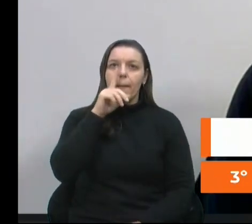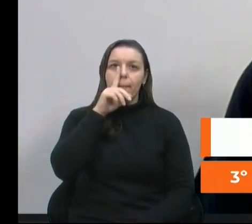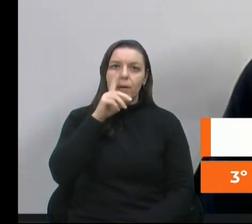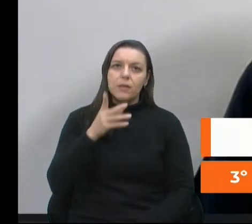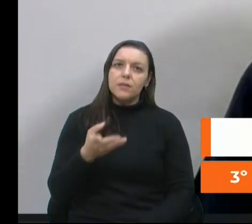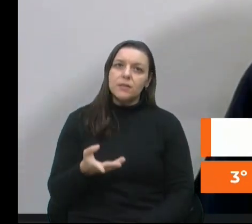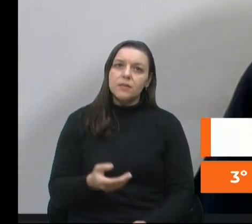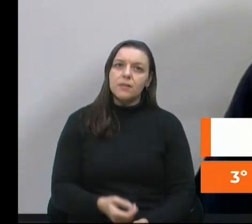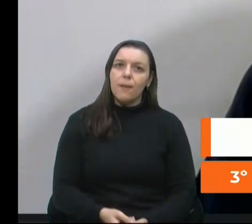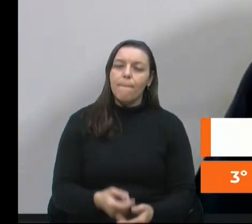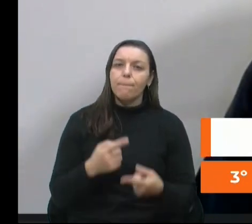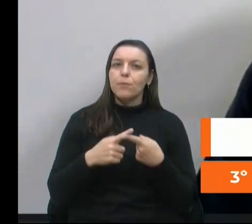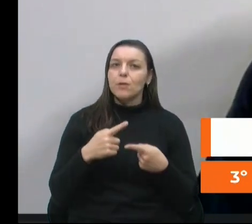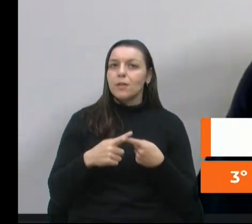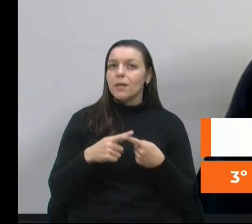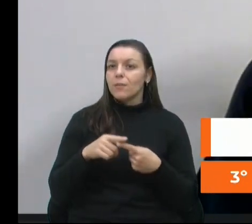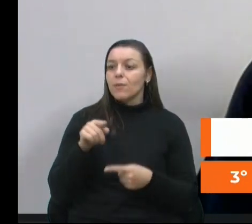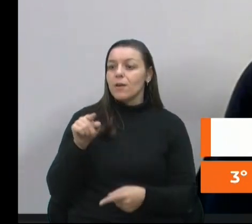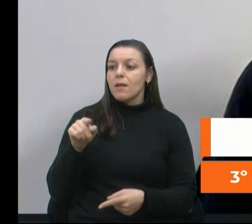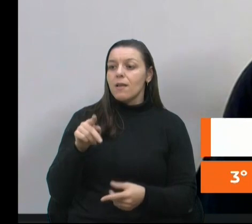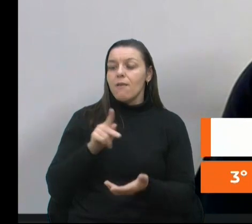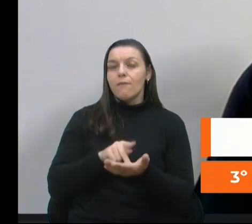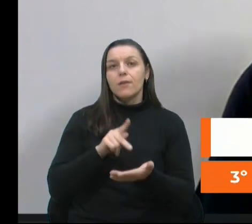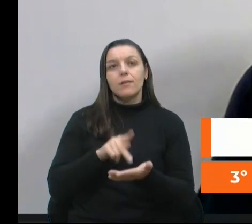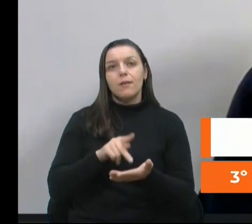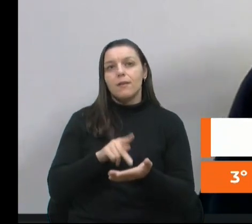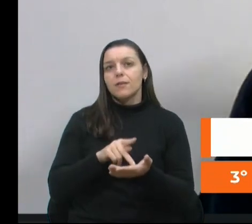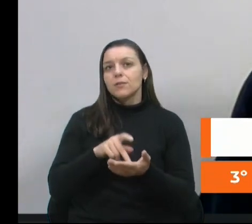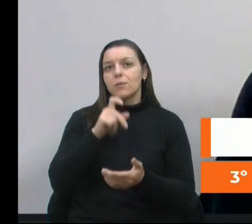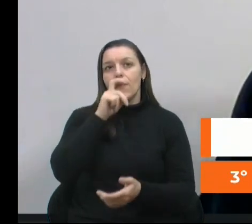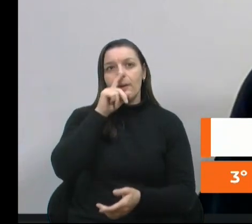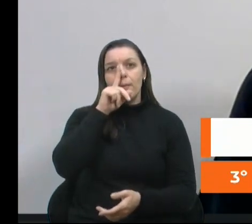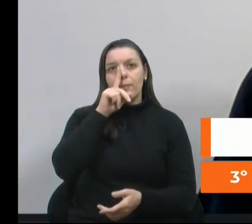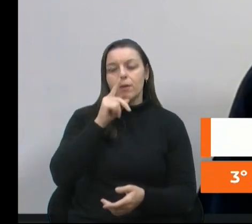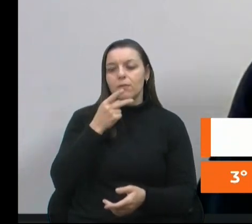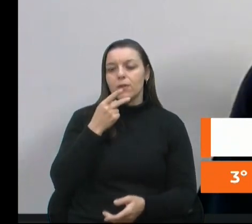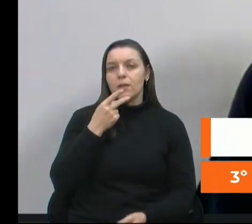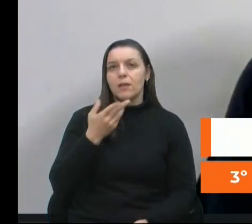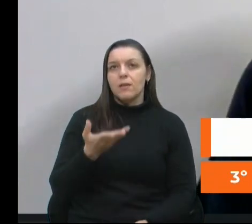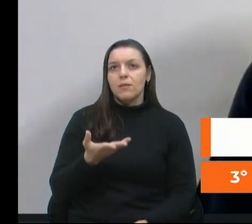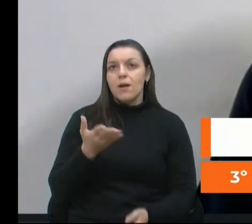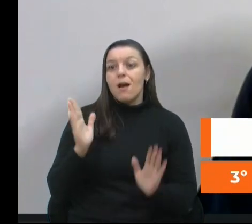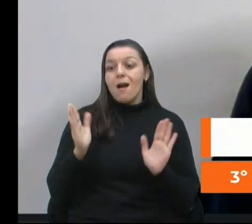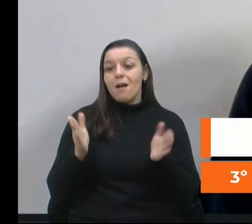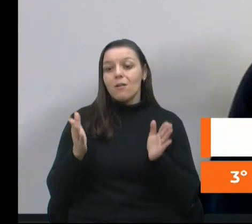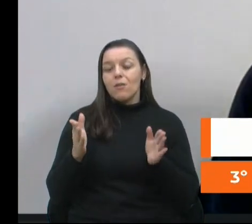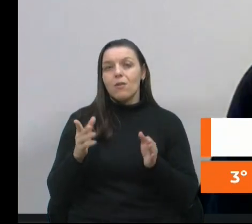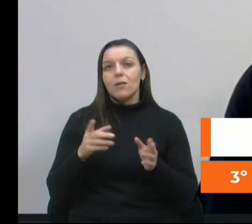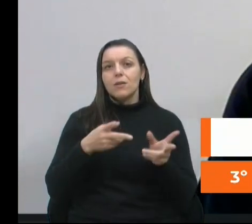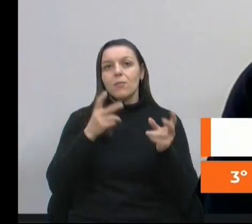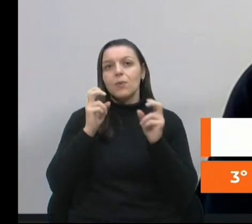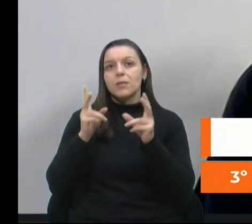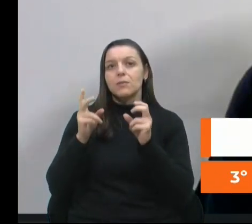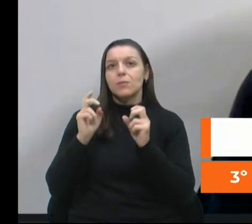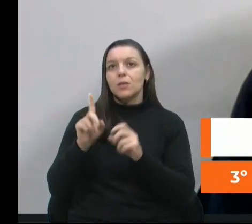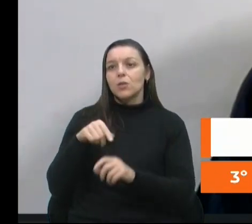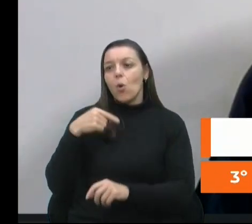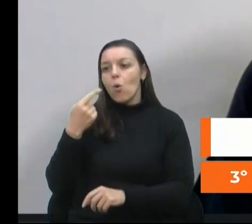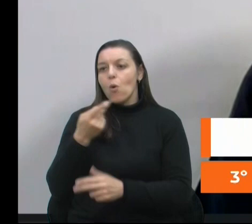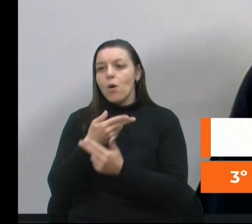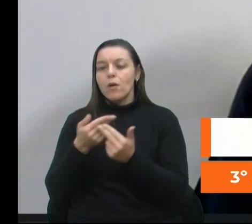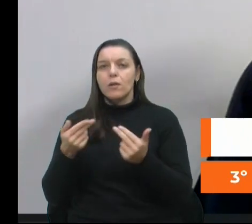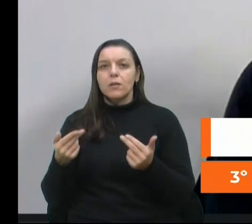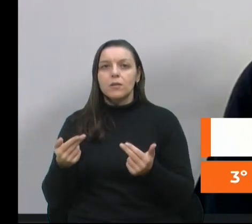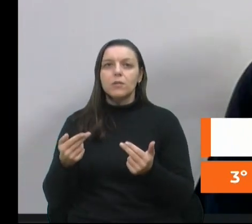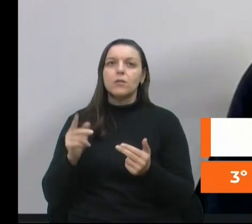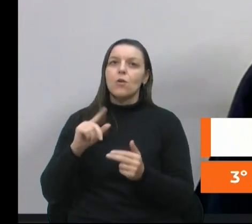mãe, porque para ele a verdade era o que o pai e a mãe dizia. E agora ele está vendo outros jovens